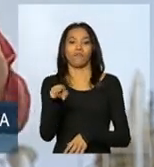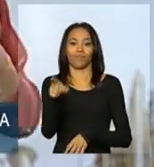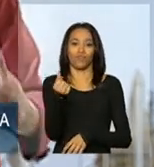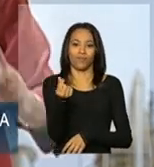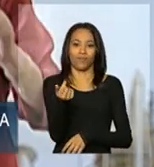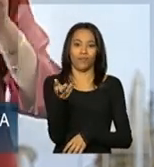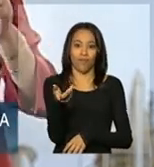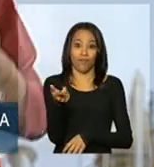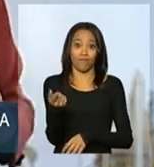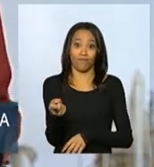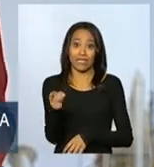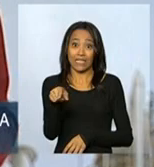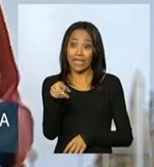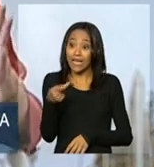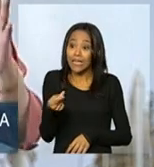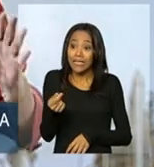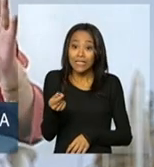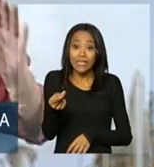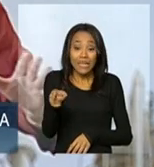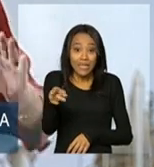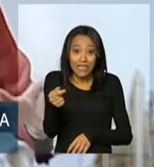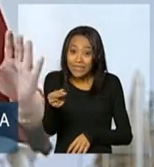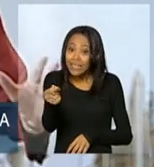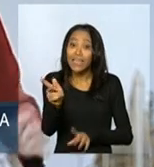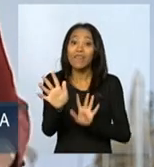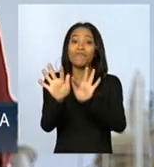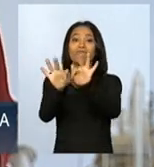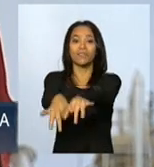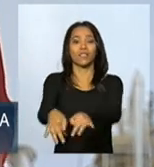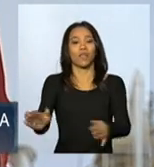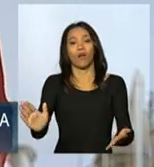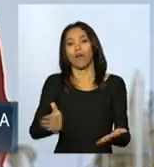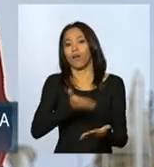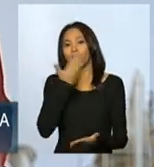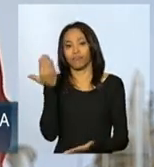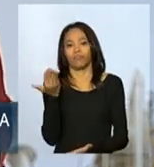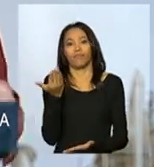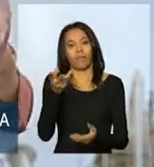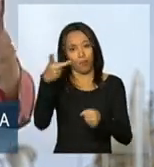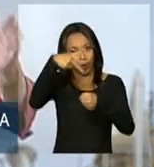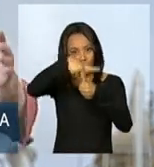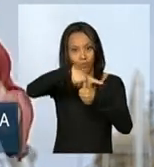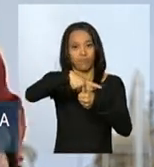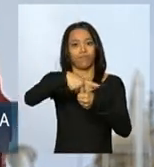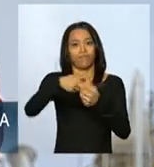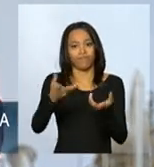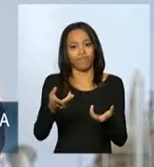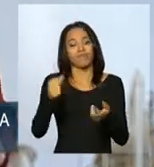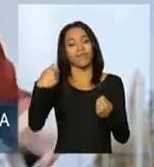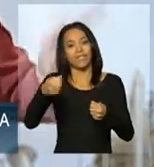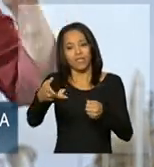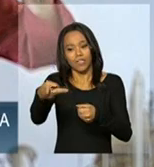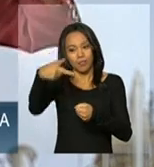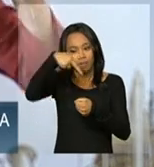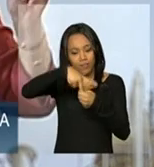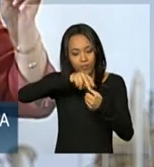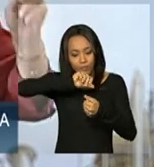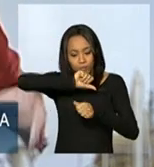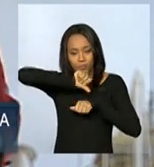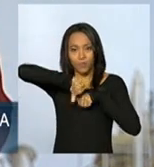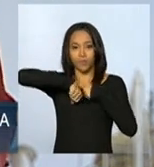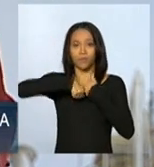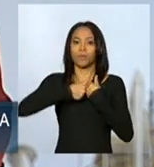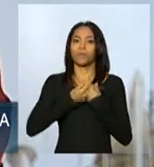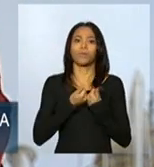Essa riqueza finita, essa riqueza que acaba, que é o petróleo, tem de ser transformada numa